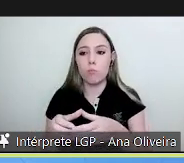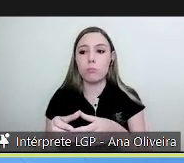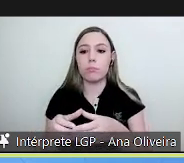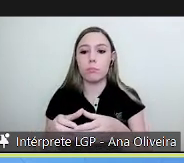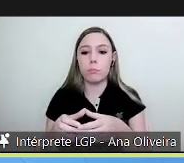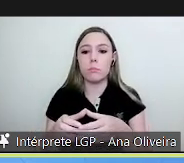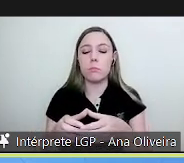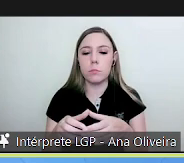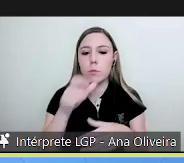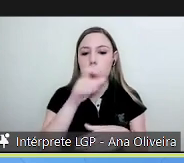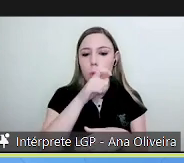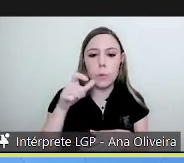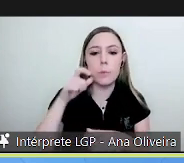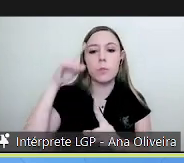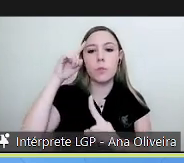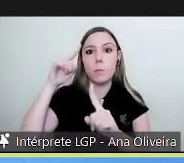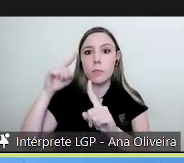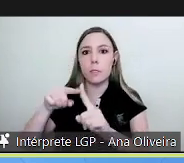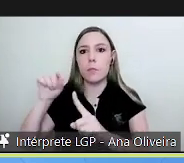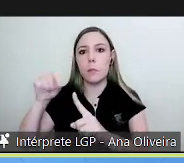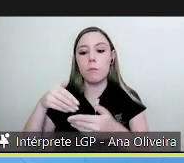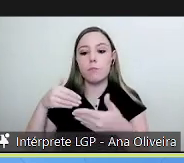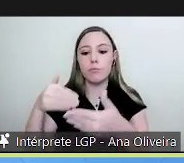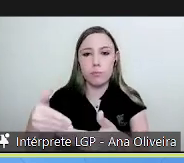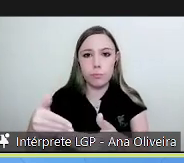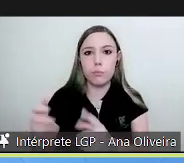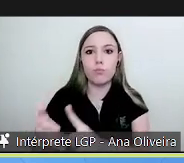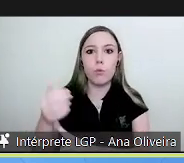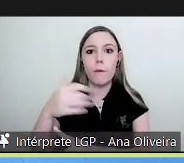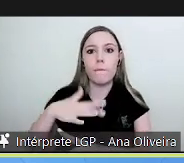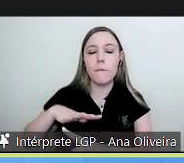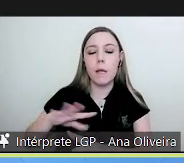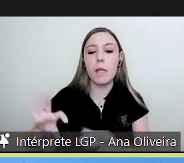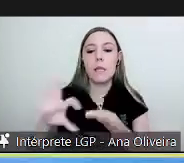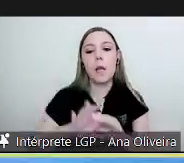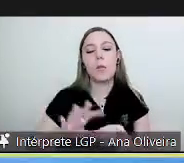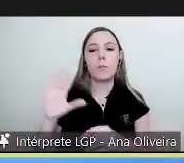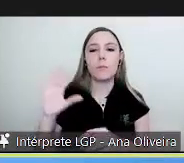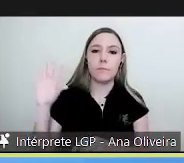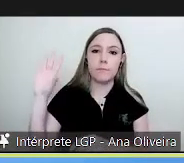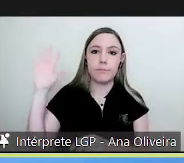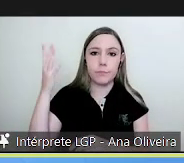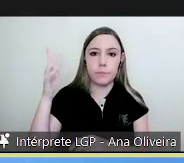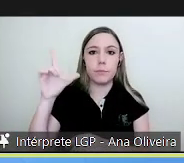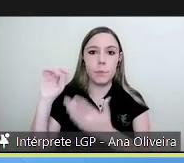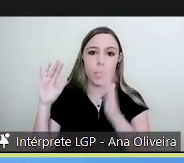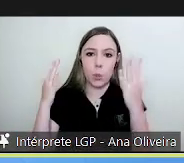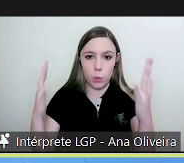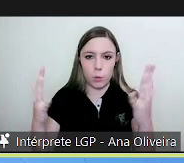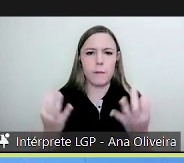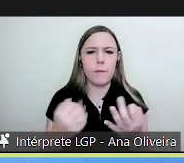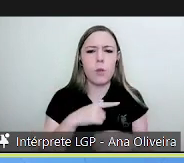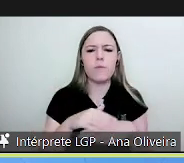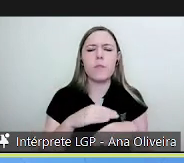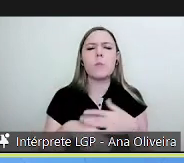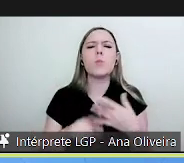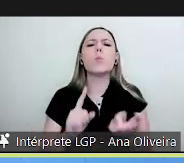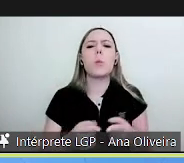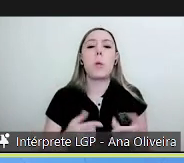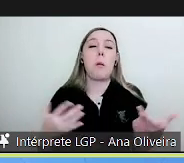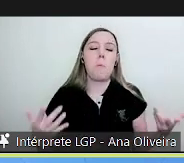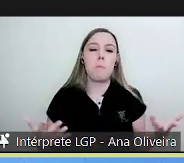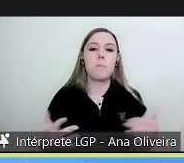e de objetivos e de metas intermédias ligados ao clima e à natureza. Na prática, o que é que fizemos foi acabar